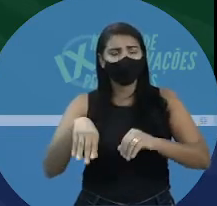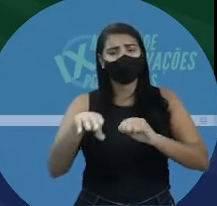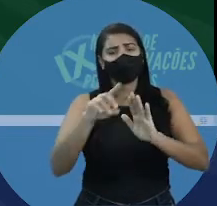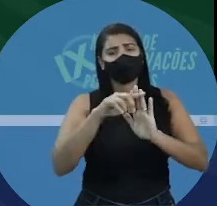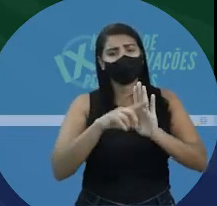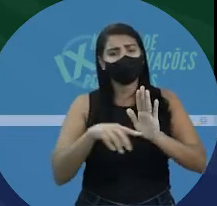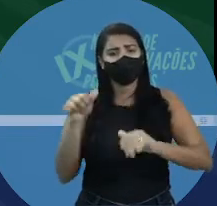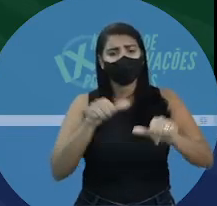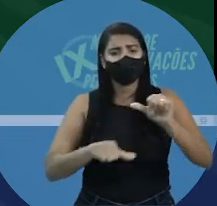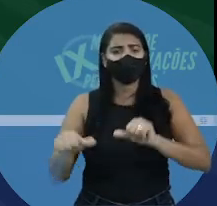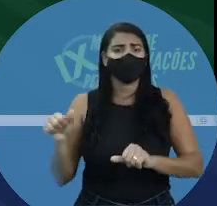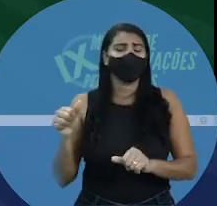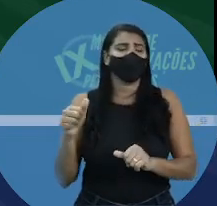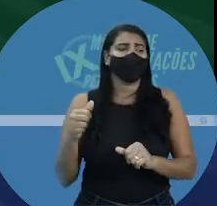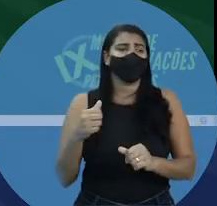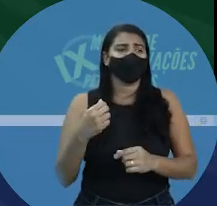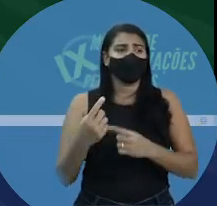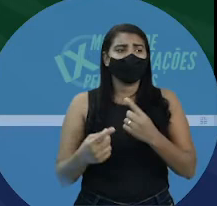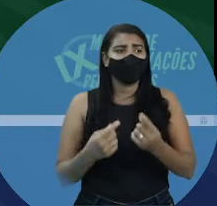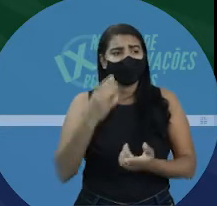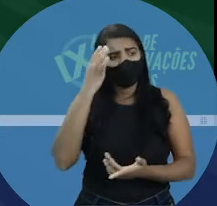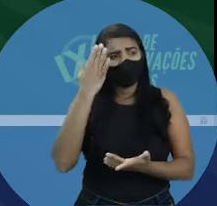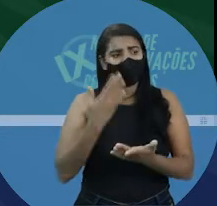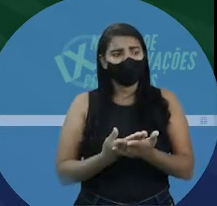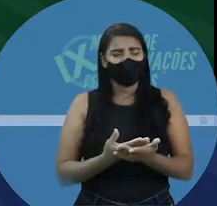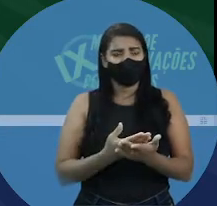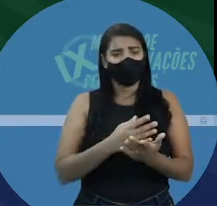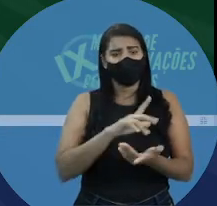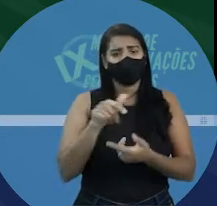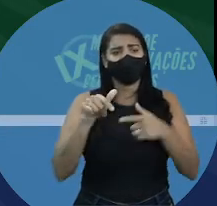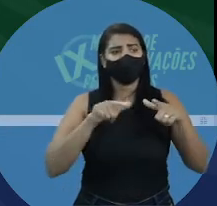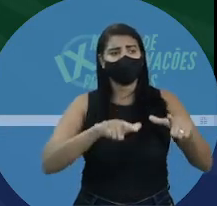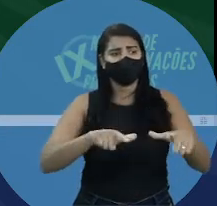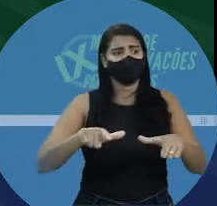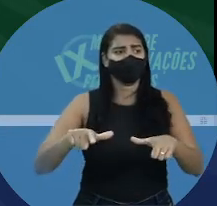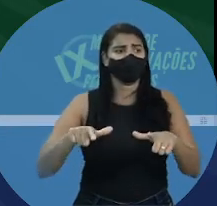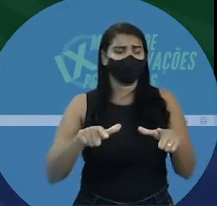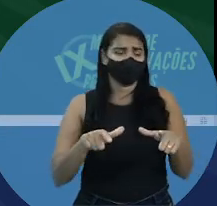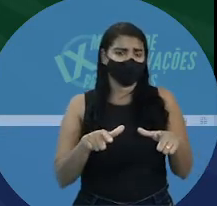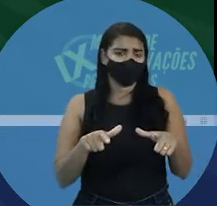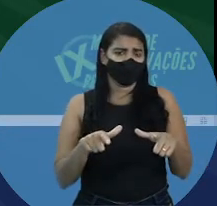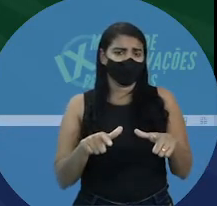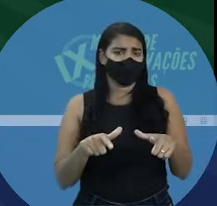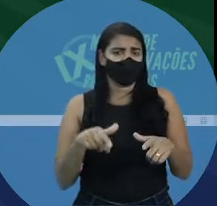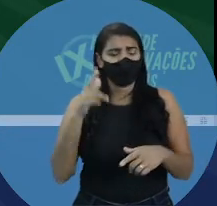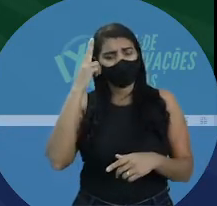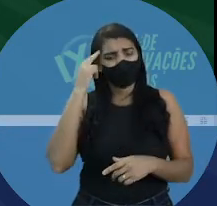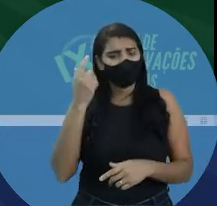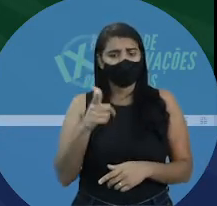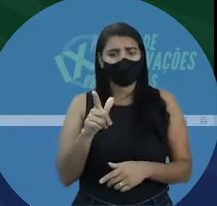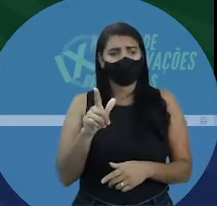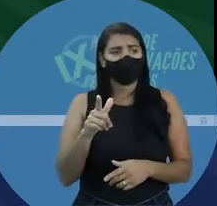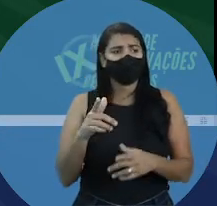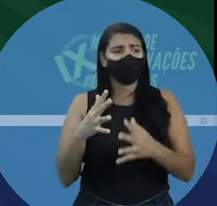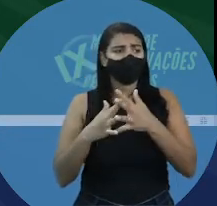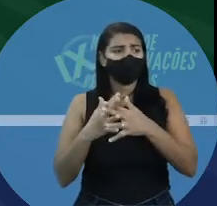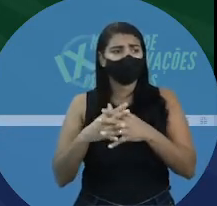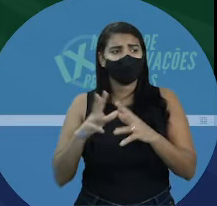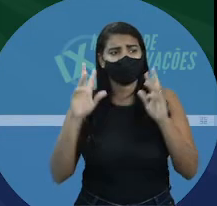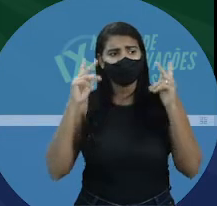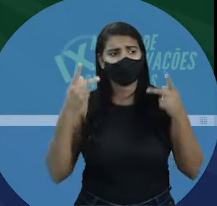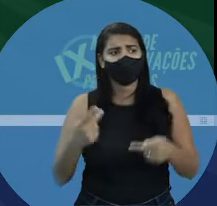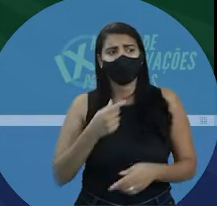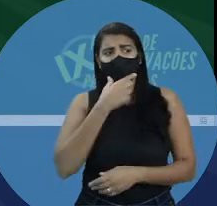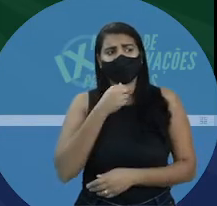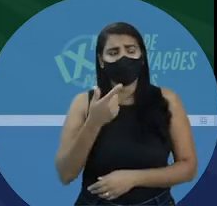vez que, em muitos casos, eles acham que o meio ambiente é só espaços naturais, não sem interferência do homem. A gente sabe que não é